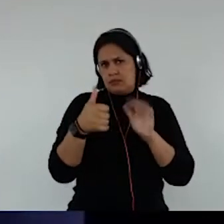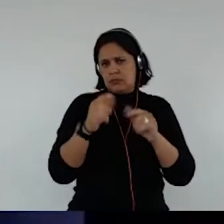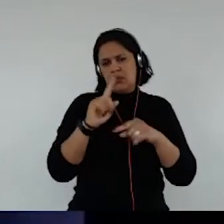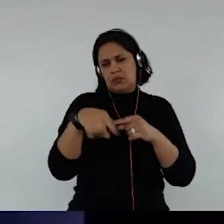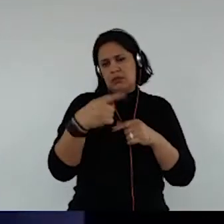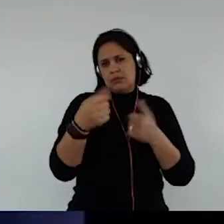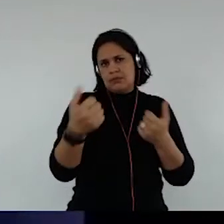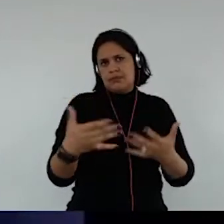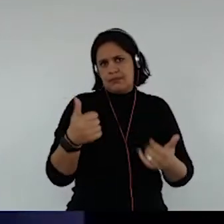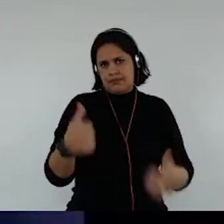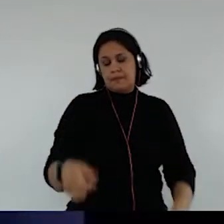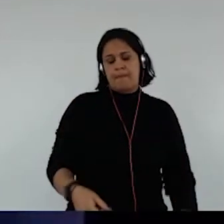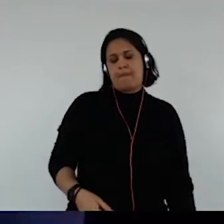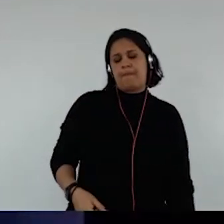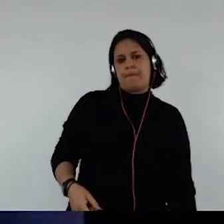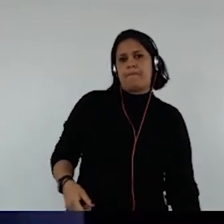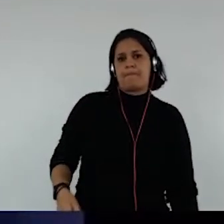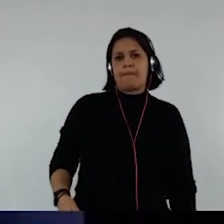já